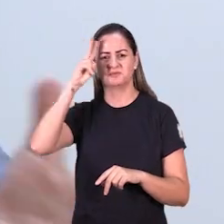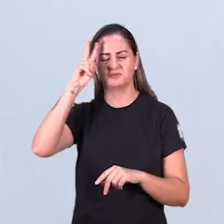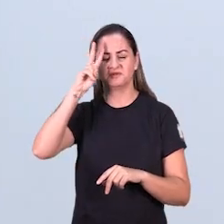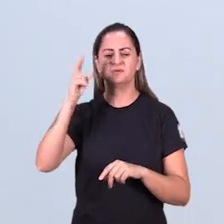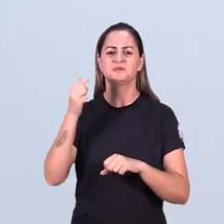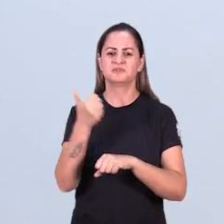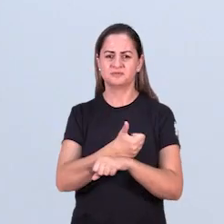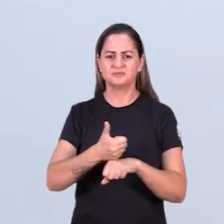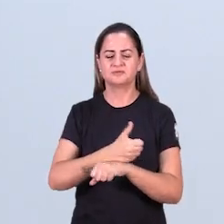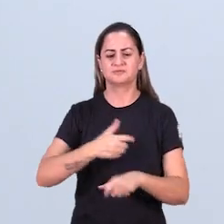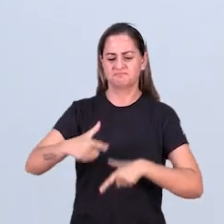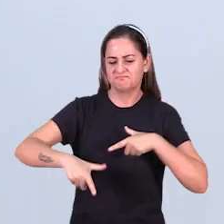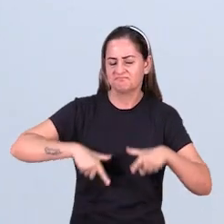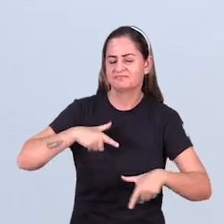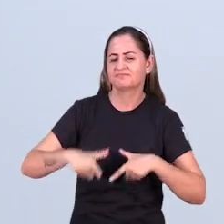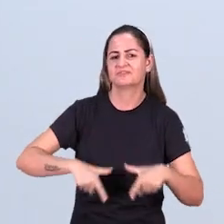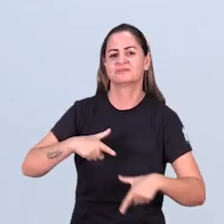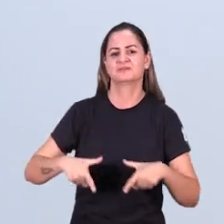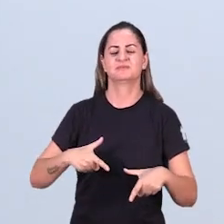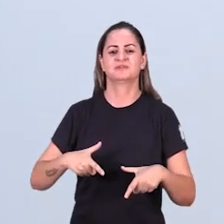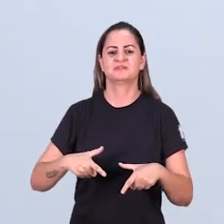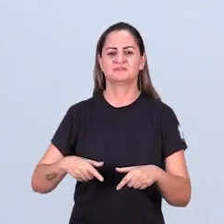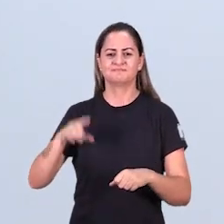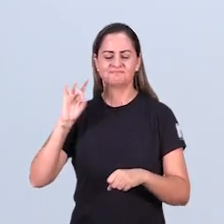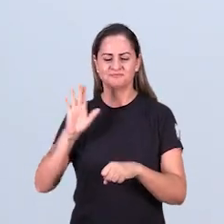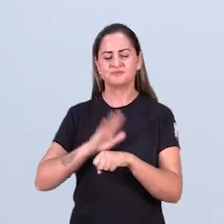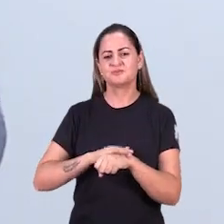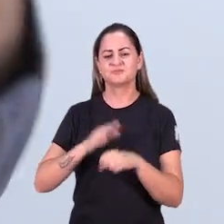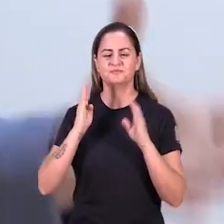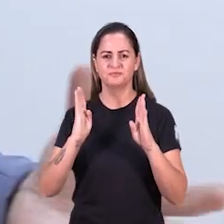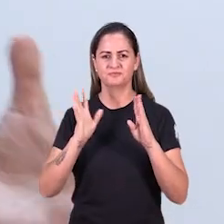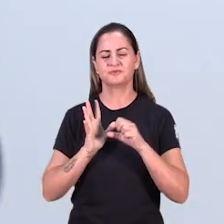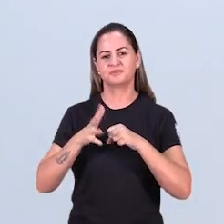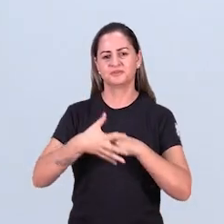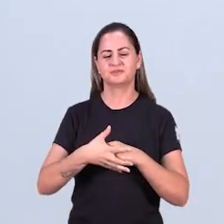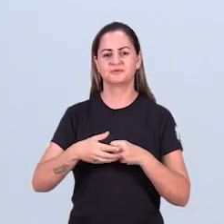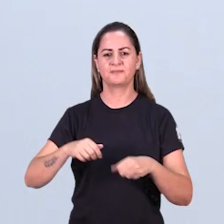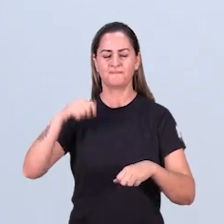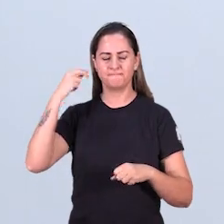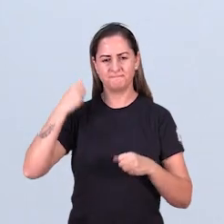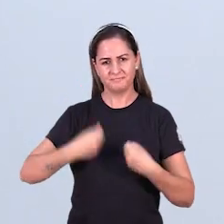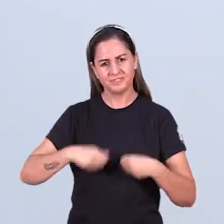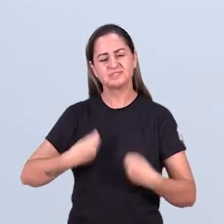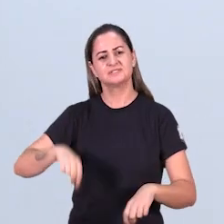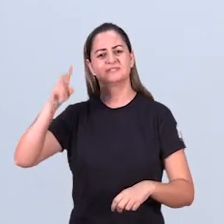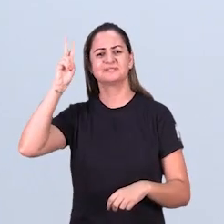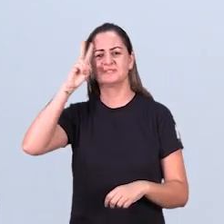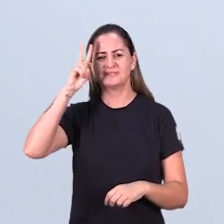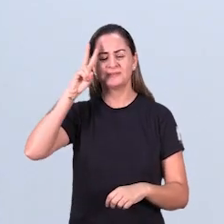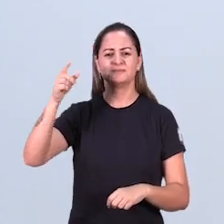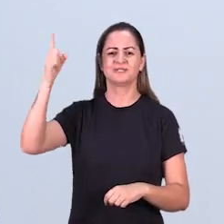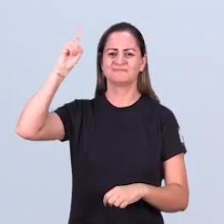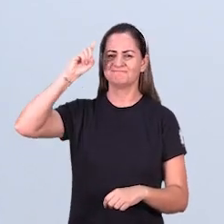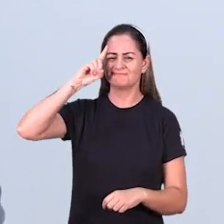Covid e ser lembrado desses profissionais que trabalham tanto só em época de Covid. E sim, tem que ser lembrado